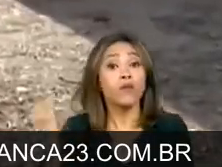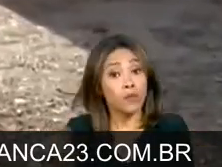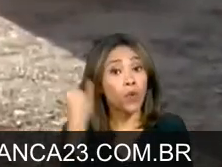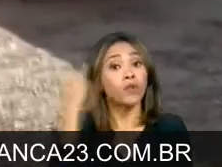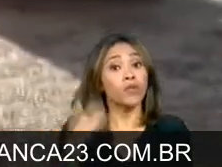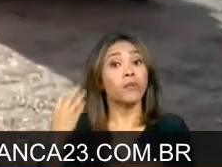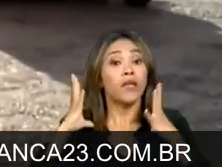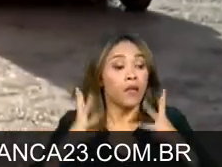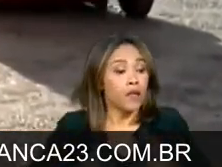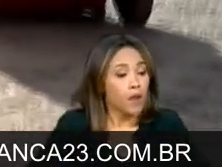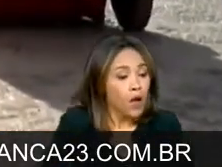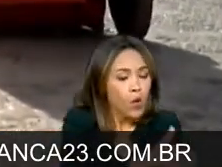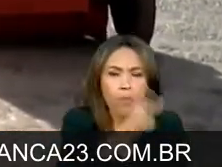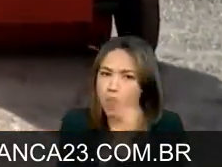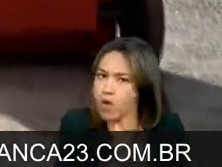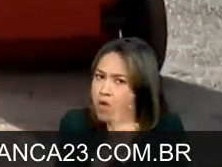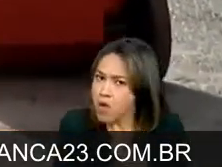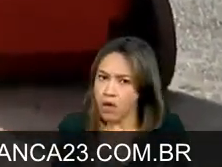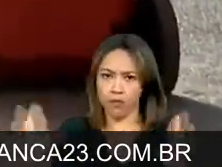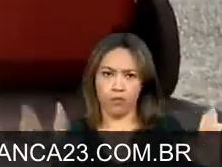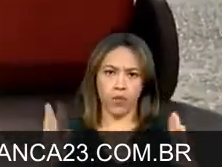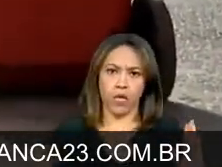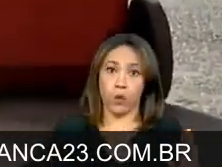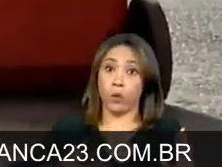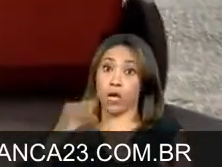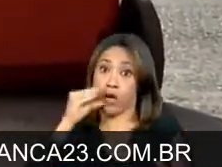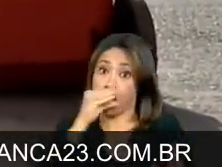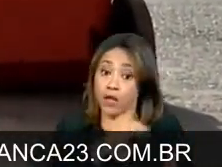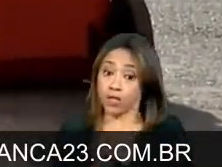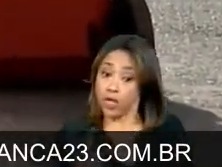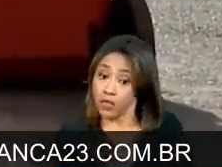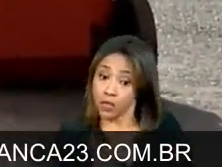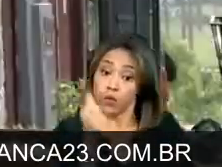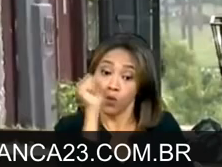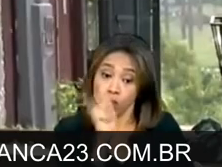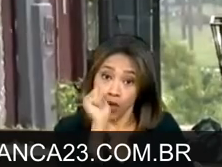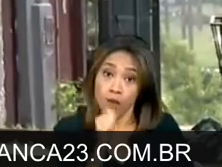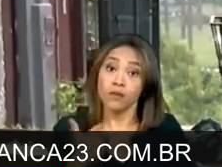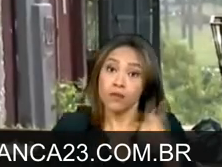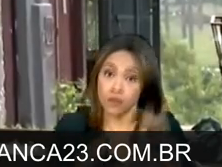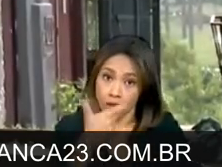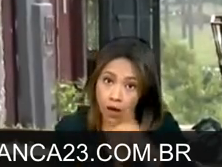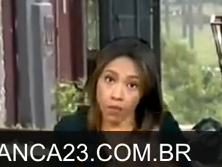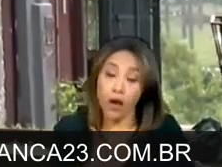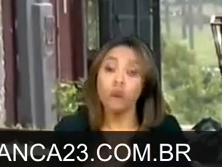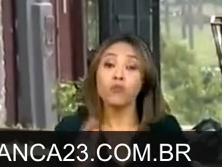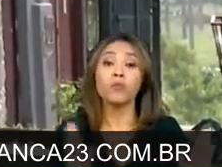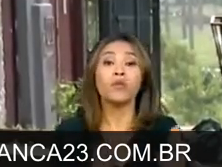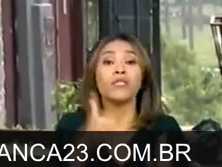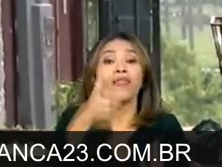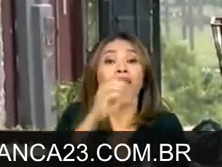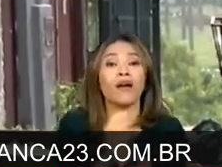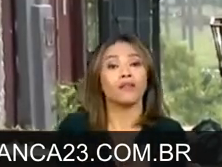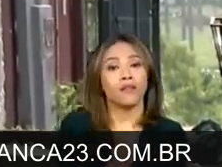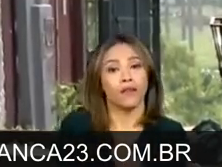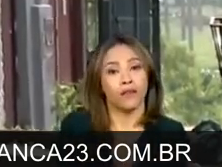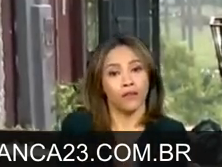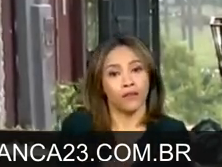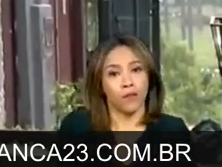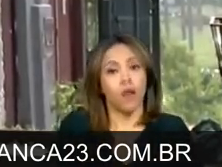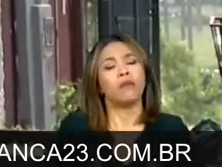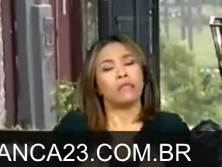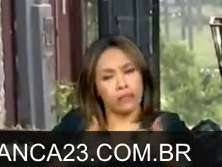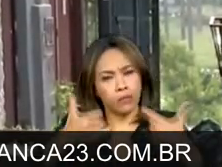limpas, mesmo nos dias mais quentes do ano. Valdirene e Elissandra trabalham com limpeza pública há 10 anos e contam como